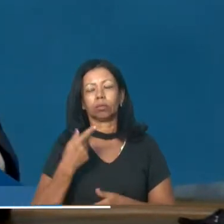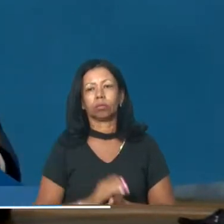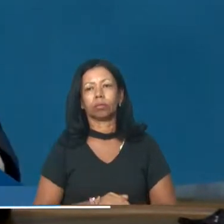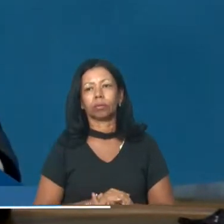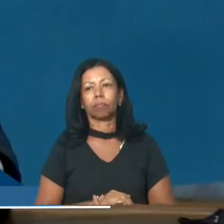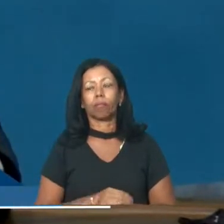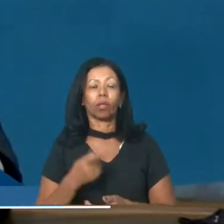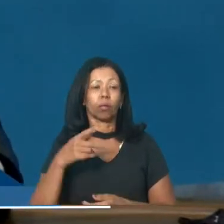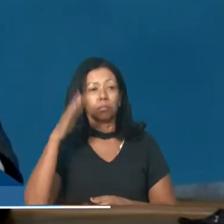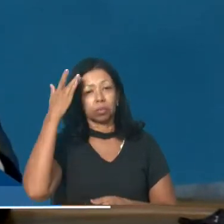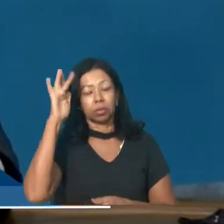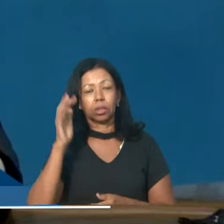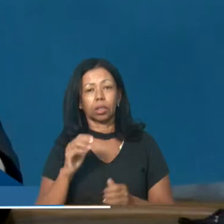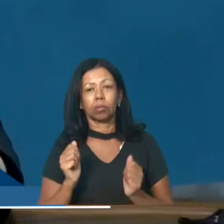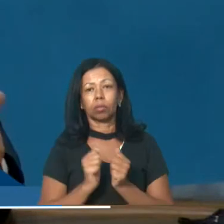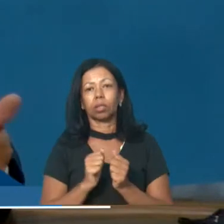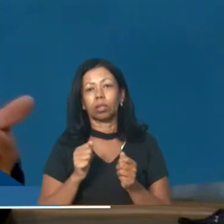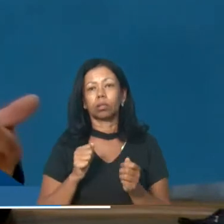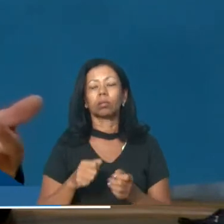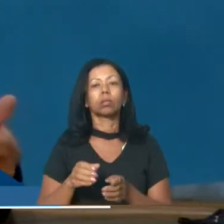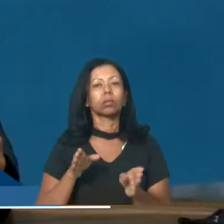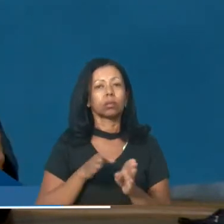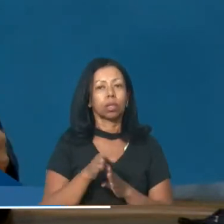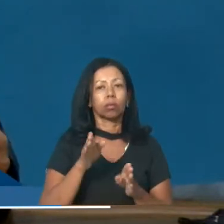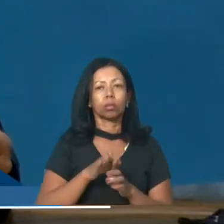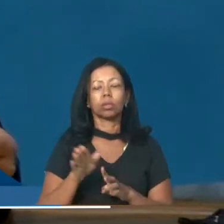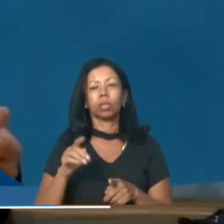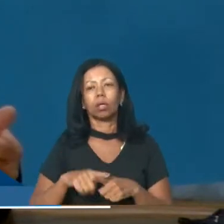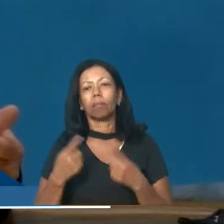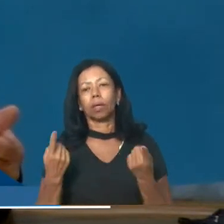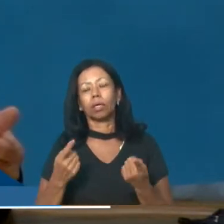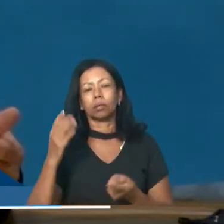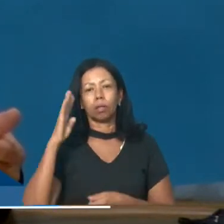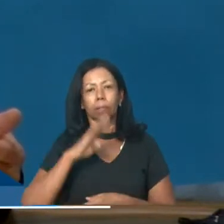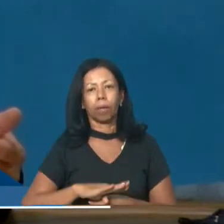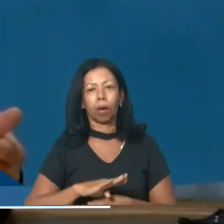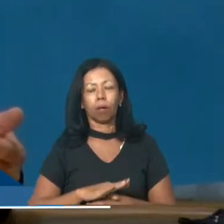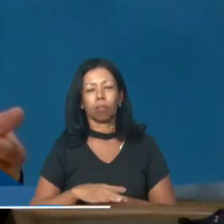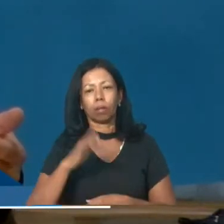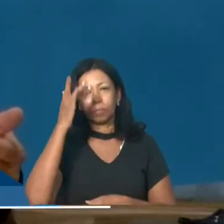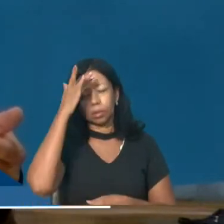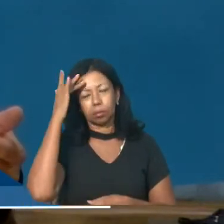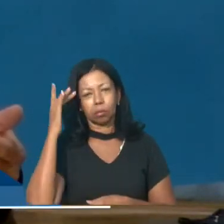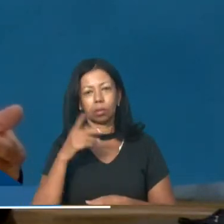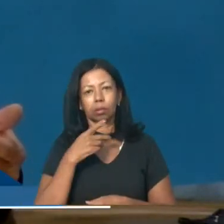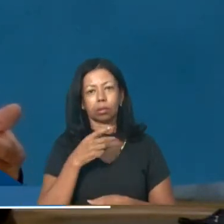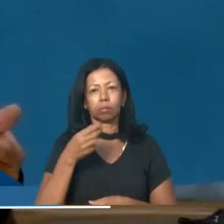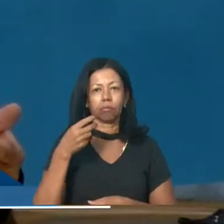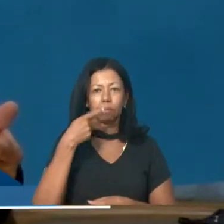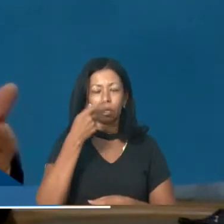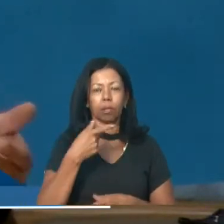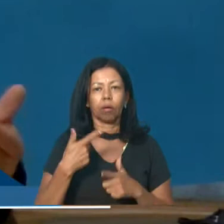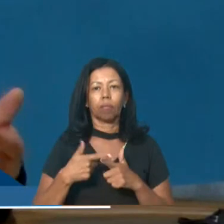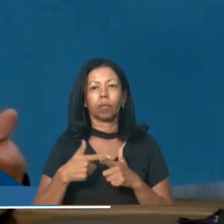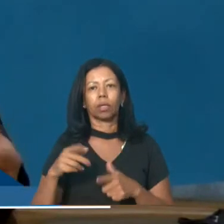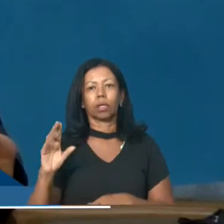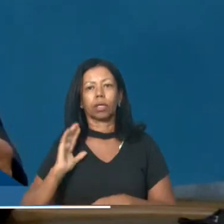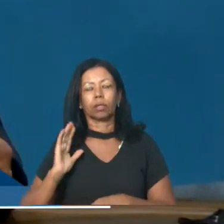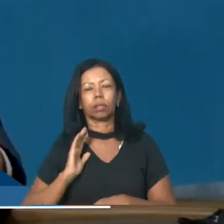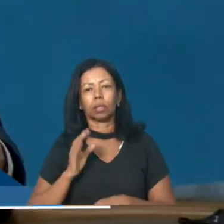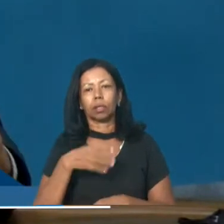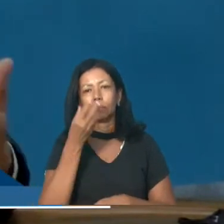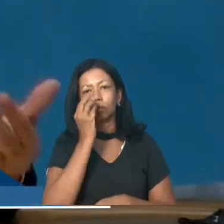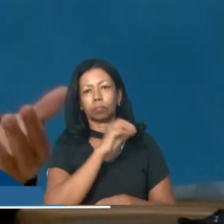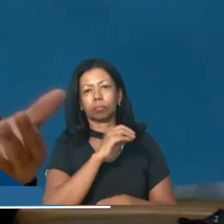ele se aconselha, mas já ficou comprovado que é um mau conselheiro, porque a cidade tem repudiado o